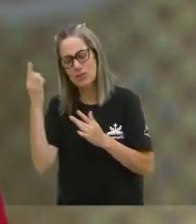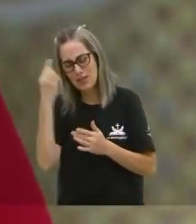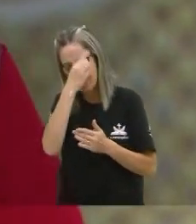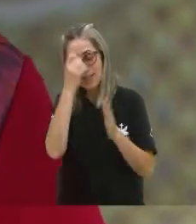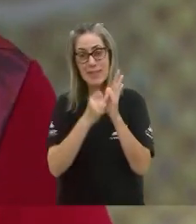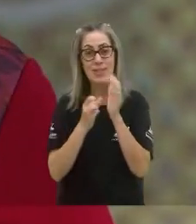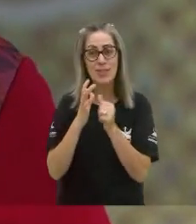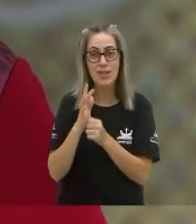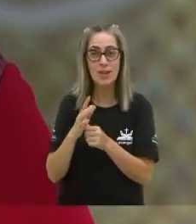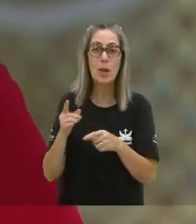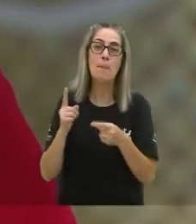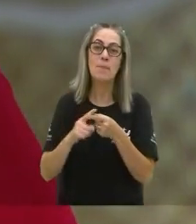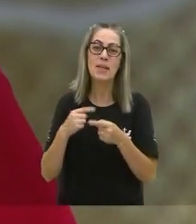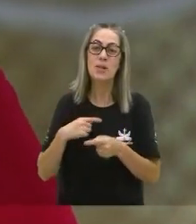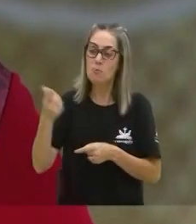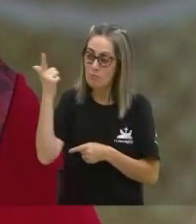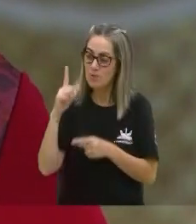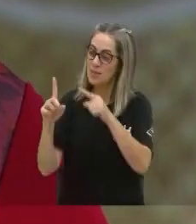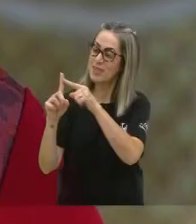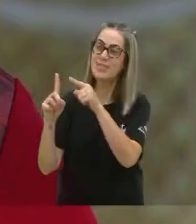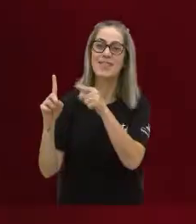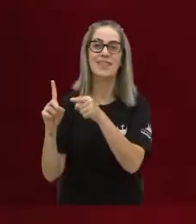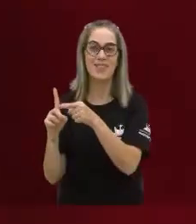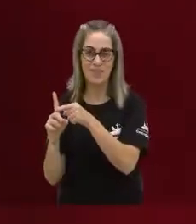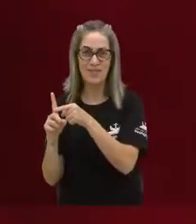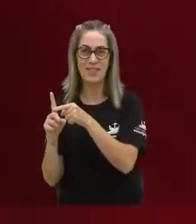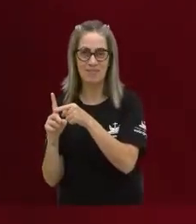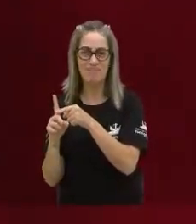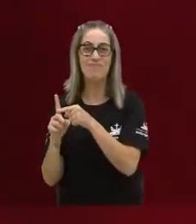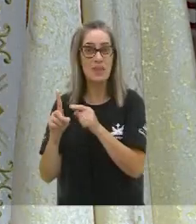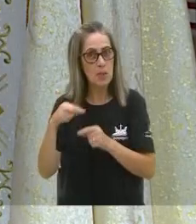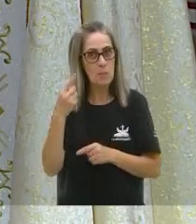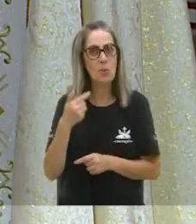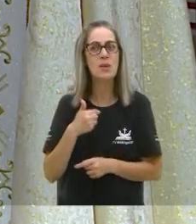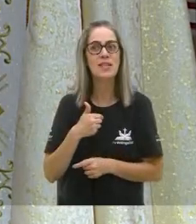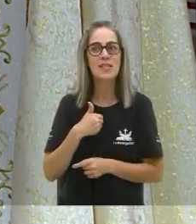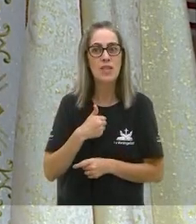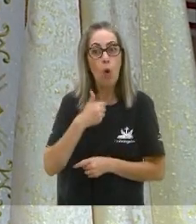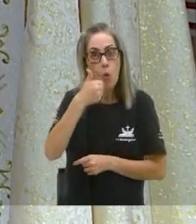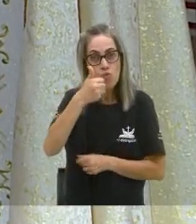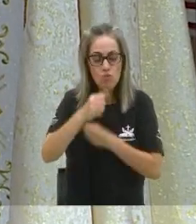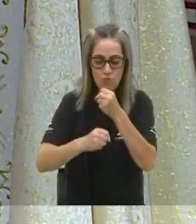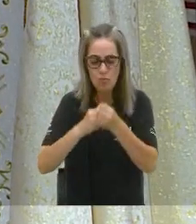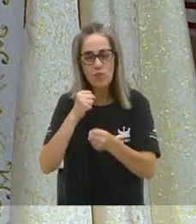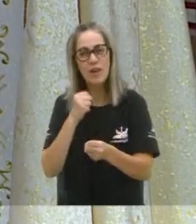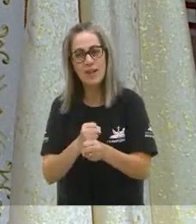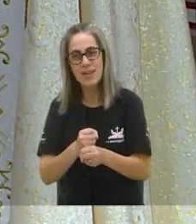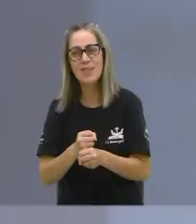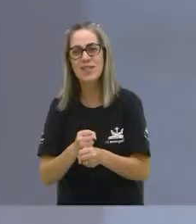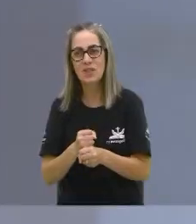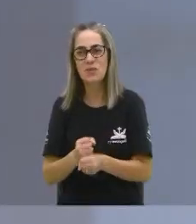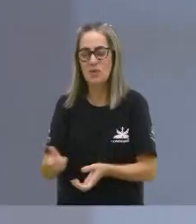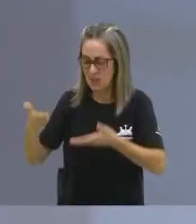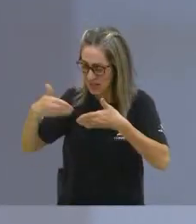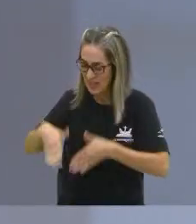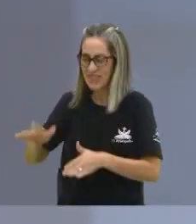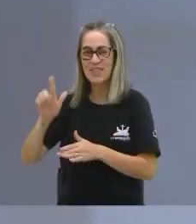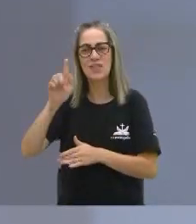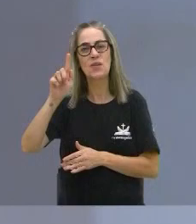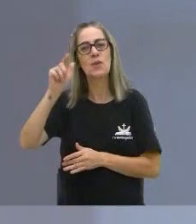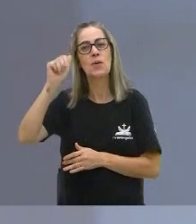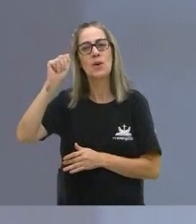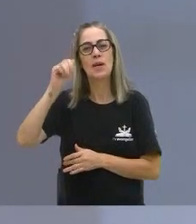filho. E após o tratamento, o impossível também aconteceu. Depois de um ano, eu tive o Gabriel. Depois de um